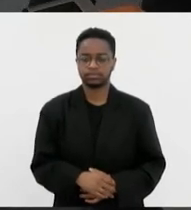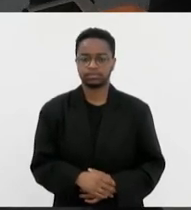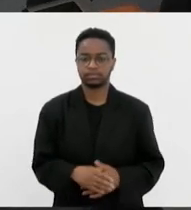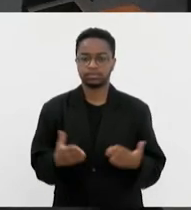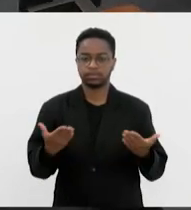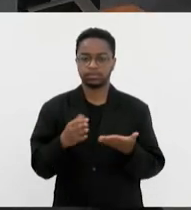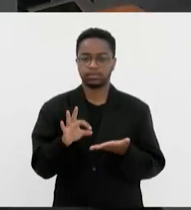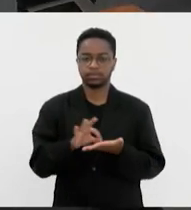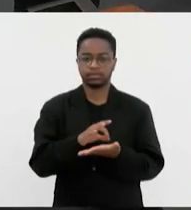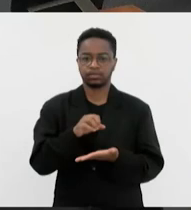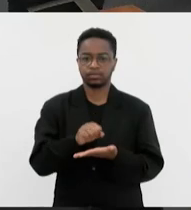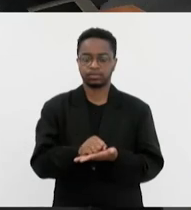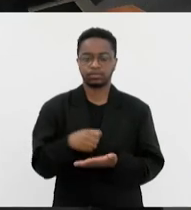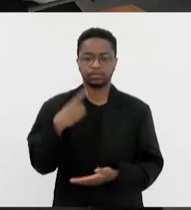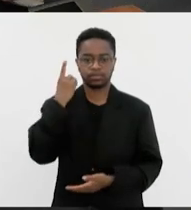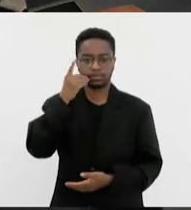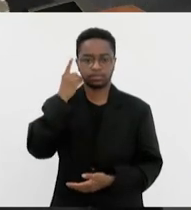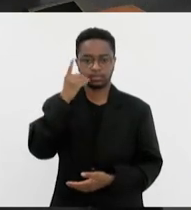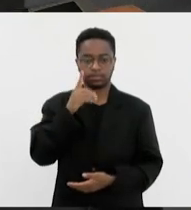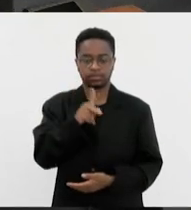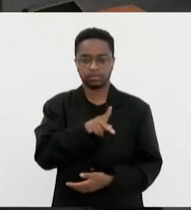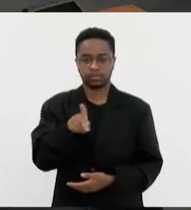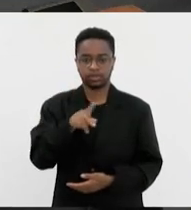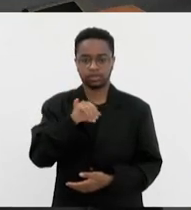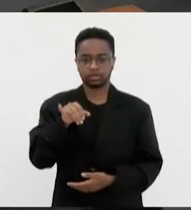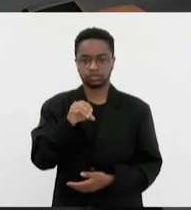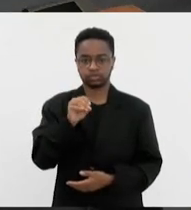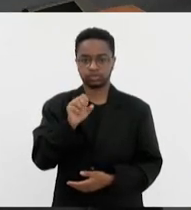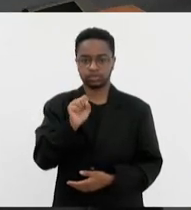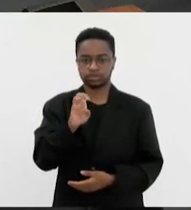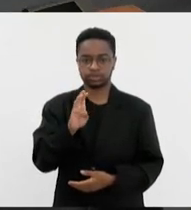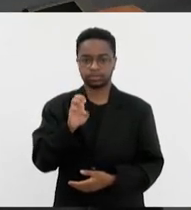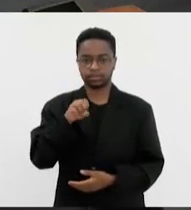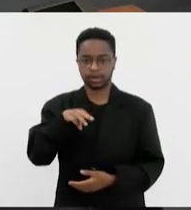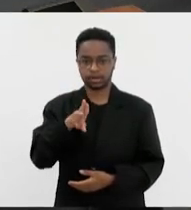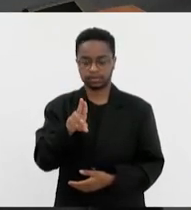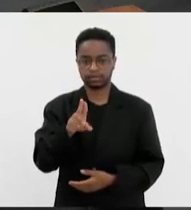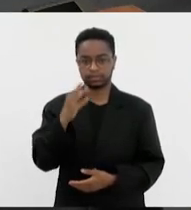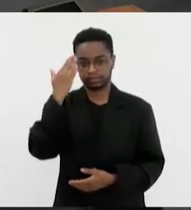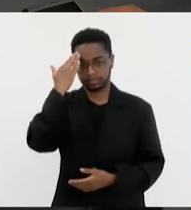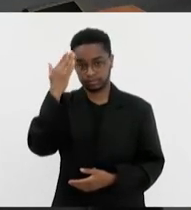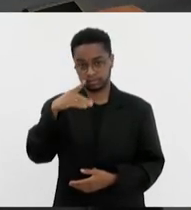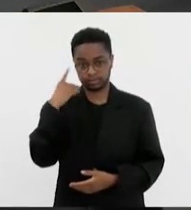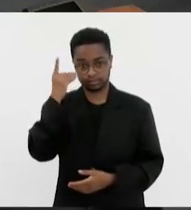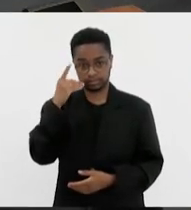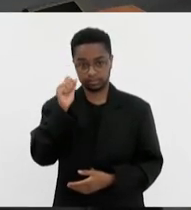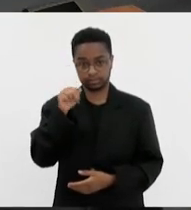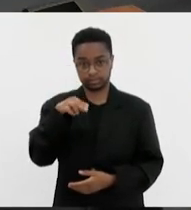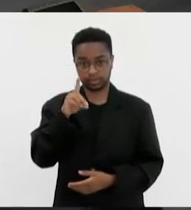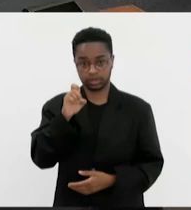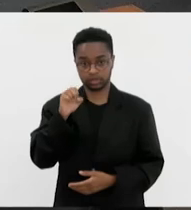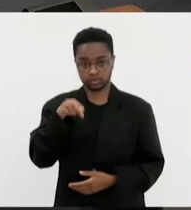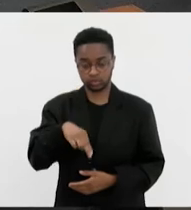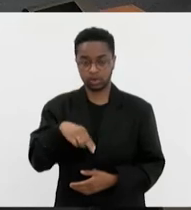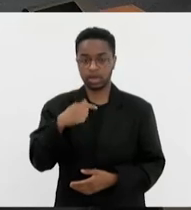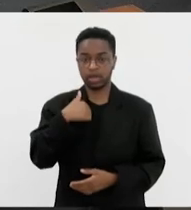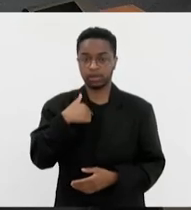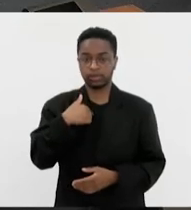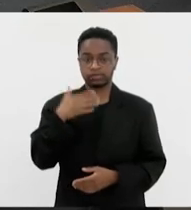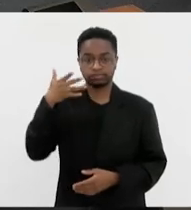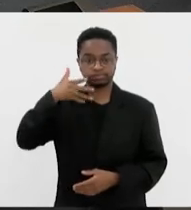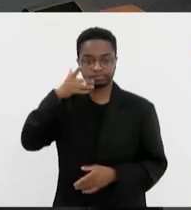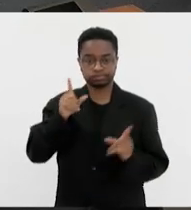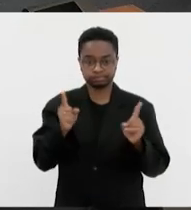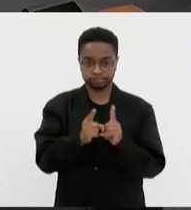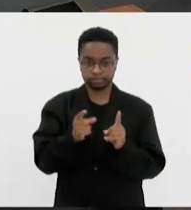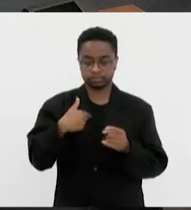Próximo orador inscrito, professor Josemar. Obrigado, deputado Anderson Moraes. Eu vou ser breve, agradeço aí a